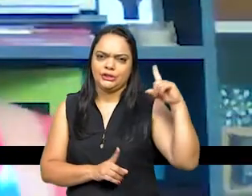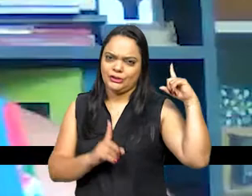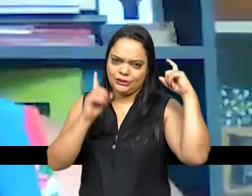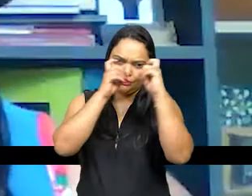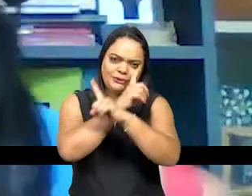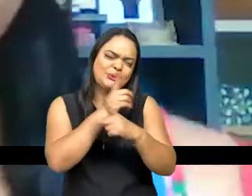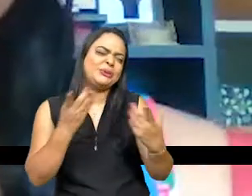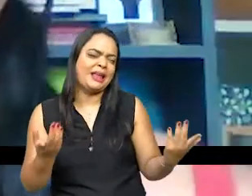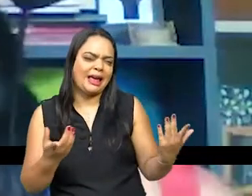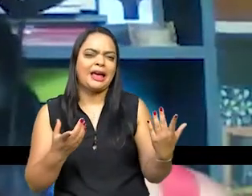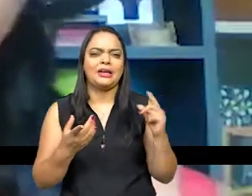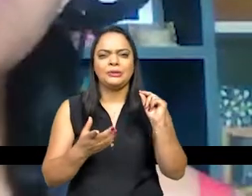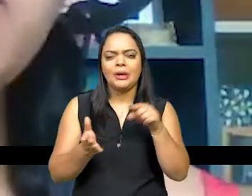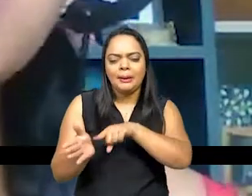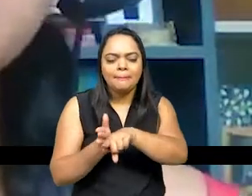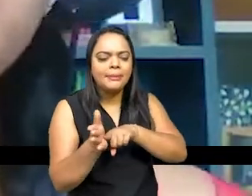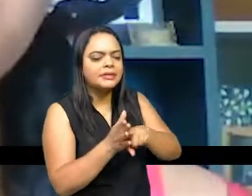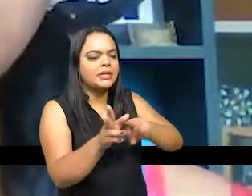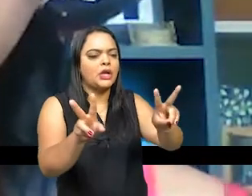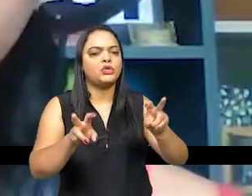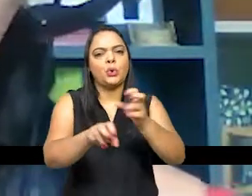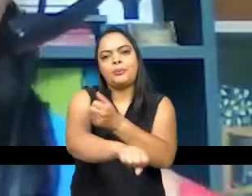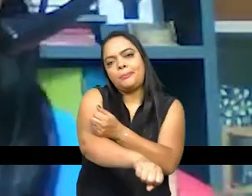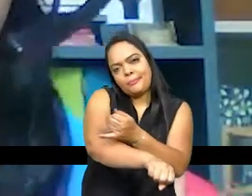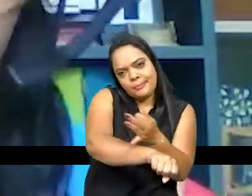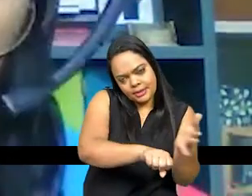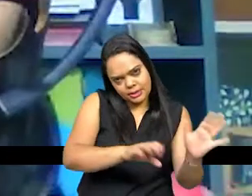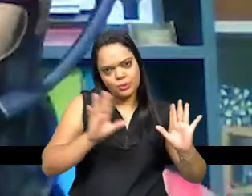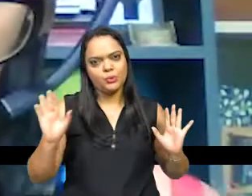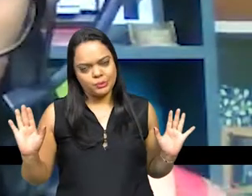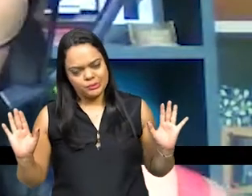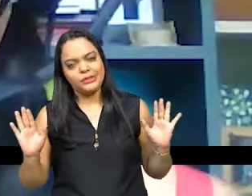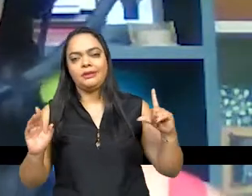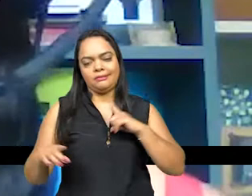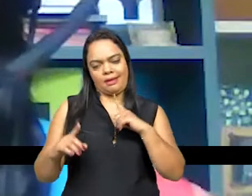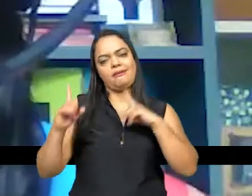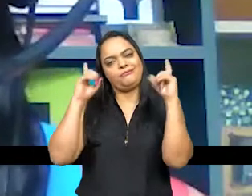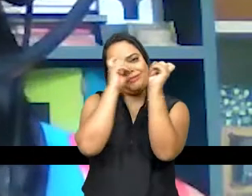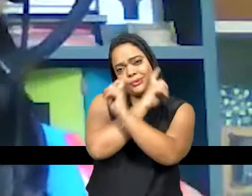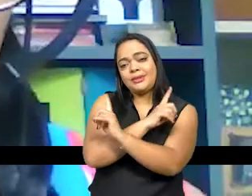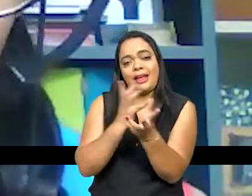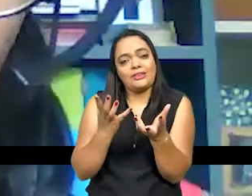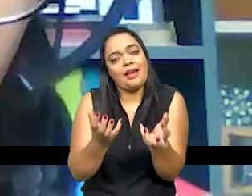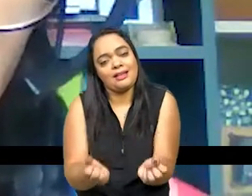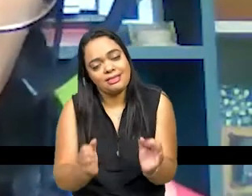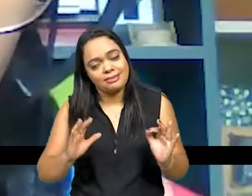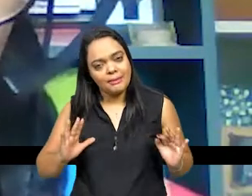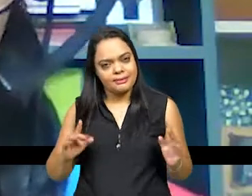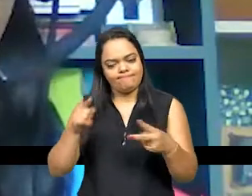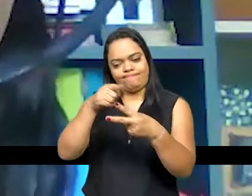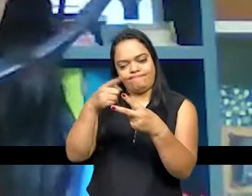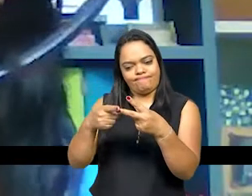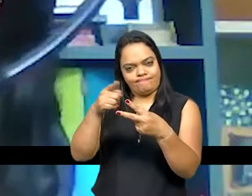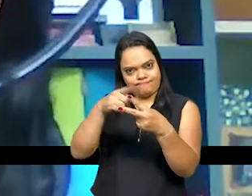os estudos sobre branquitude, para que se pense a partir dessa outra matriz. E aí, eu acho que tem